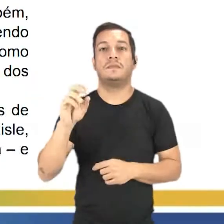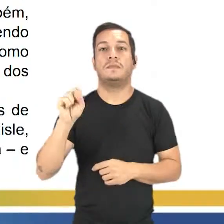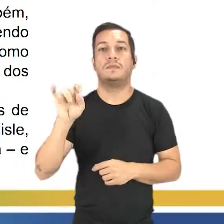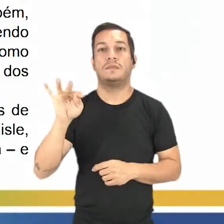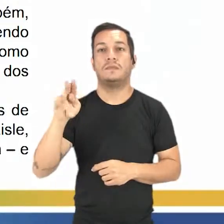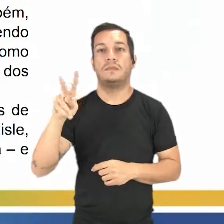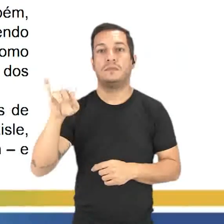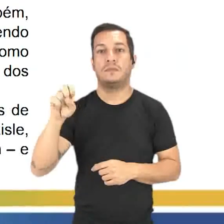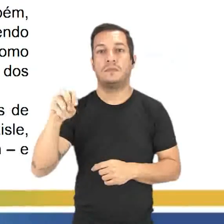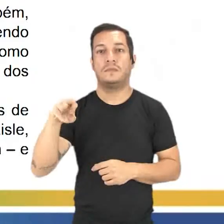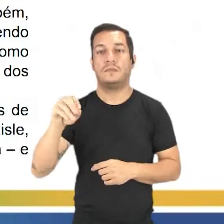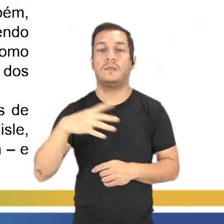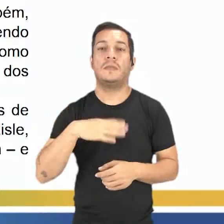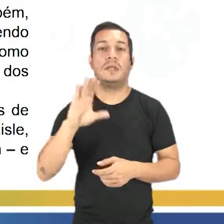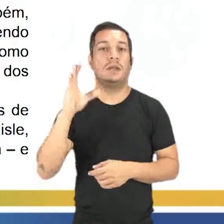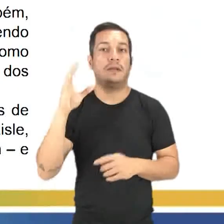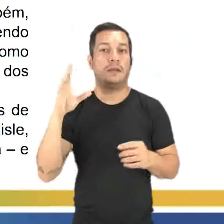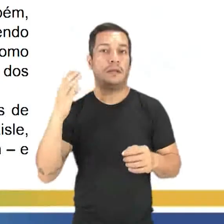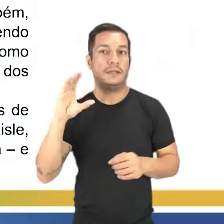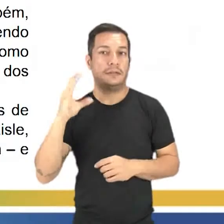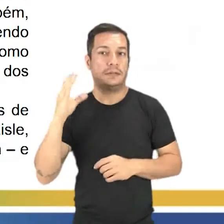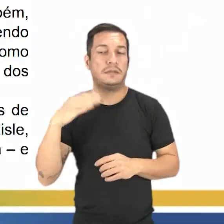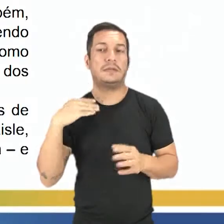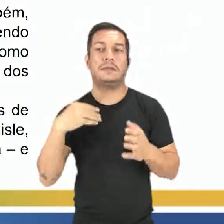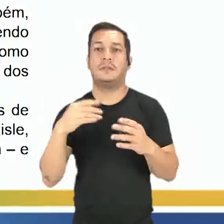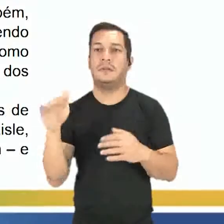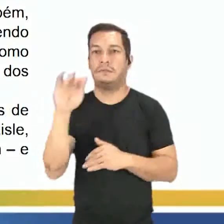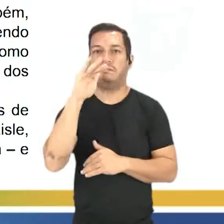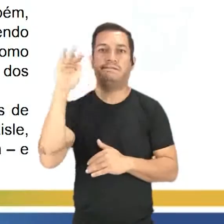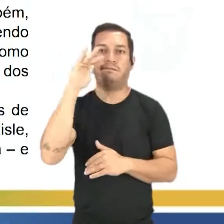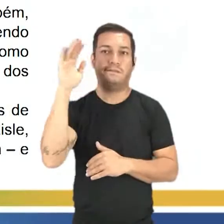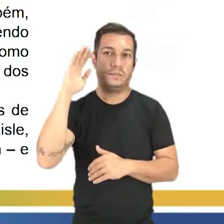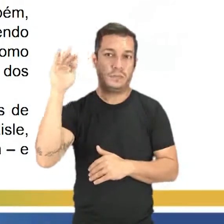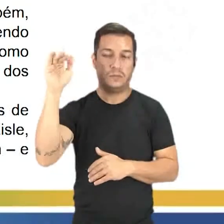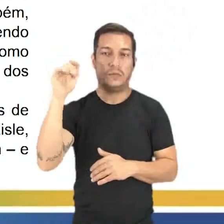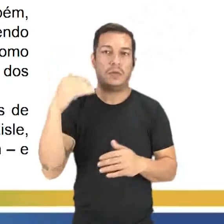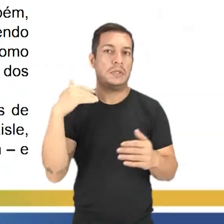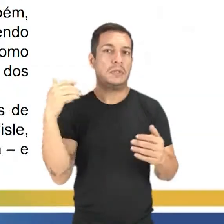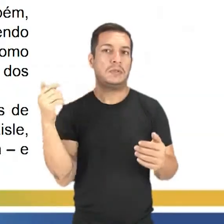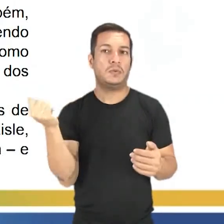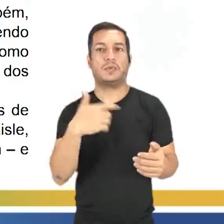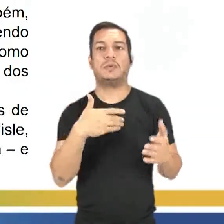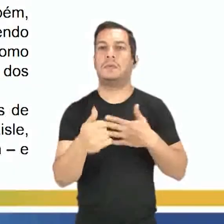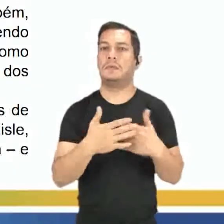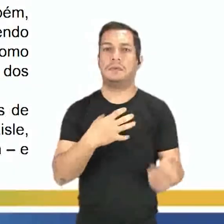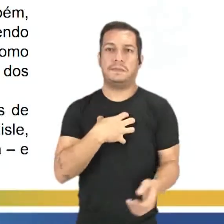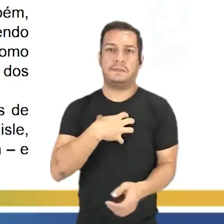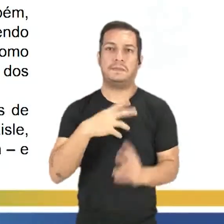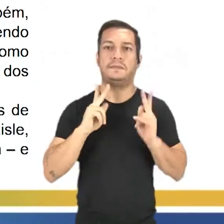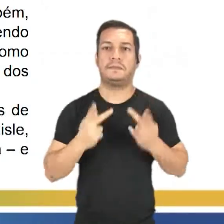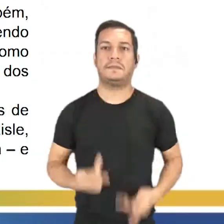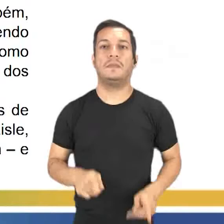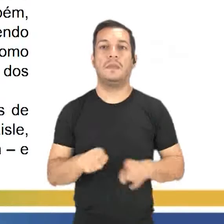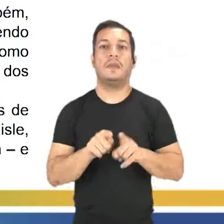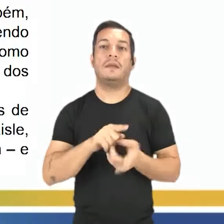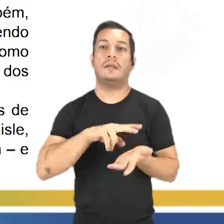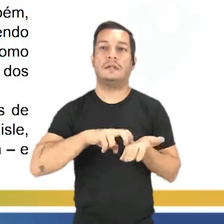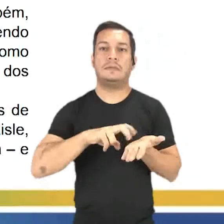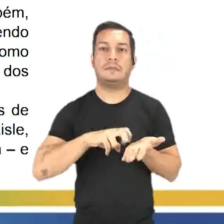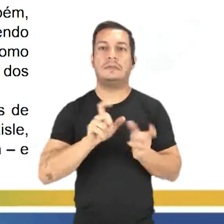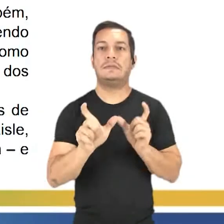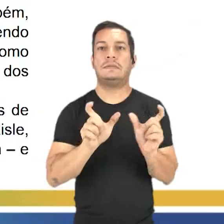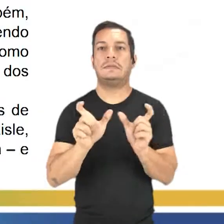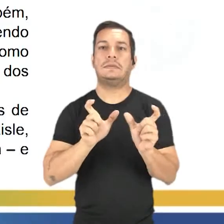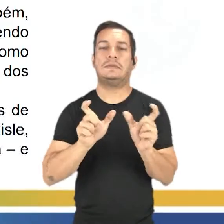a ciência acima de qualquer sentimento humano. Trabalhava vocabulário fixo, ou seja,